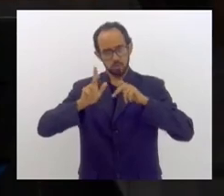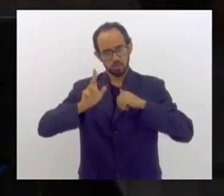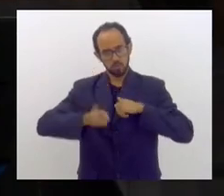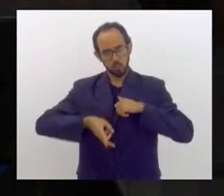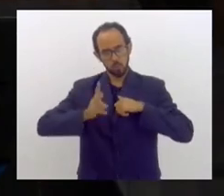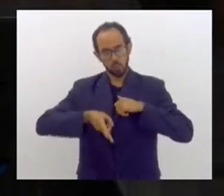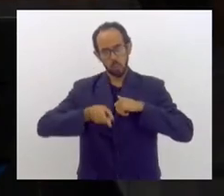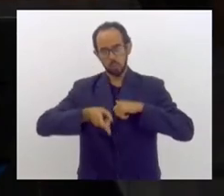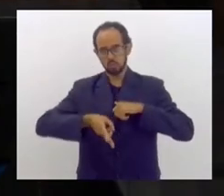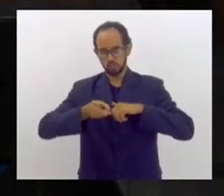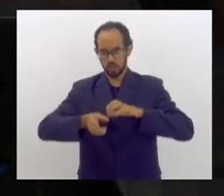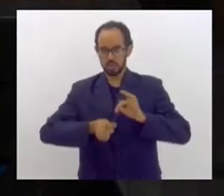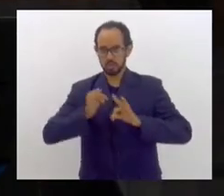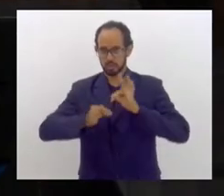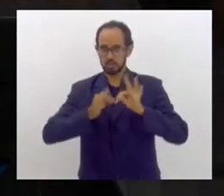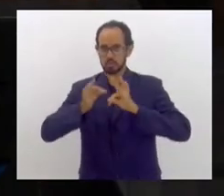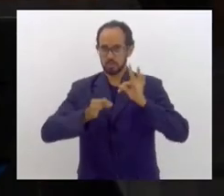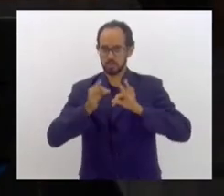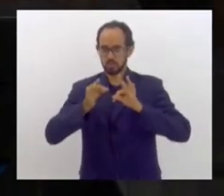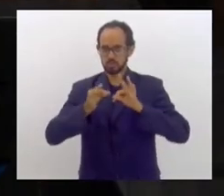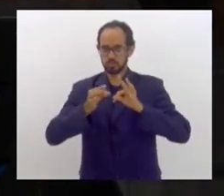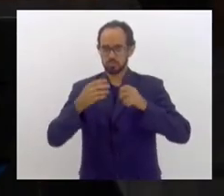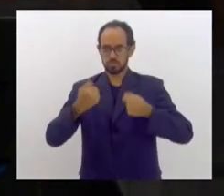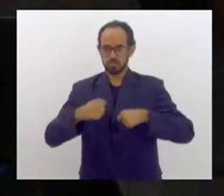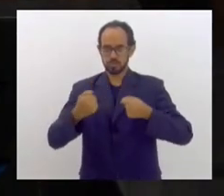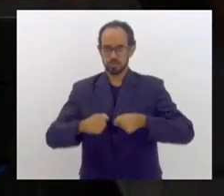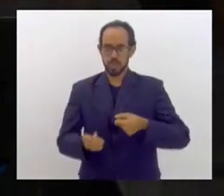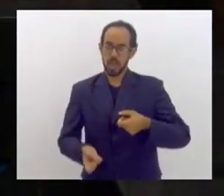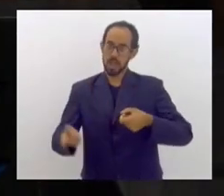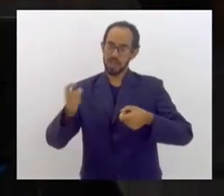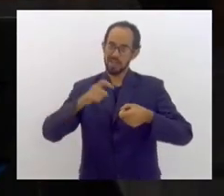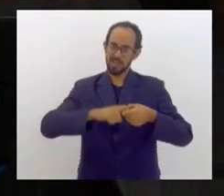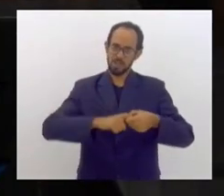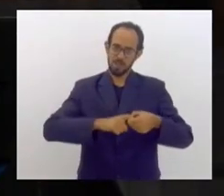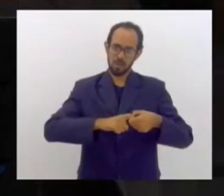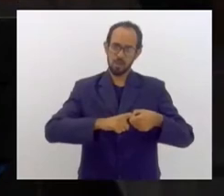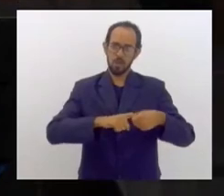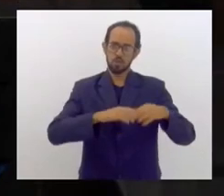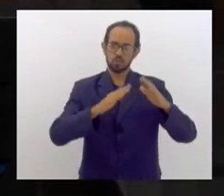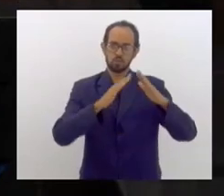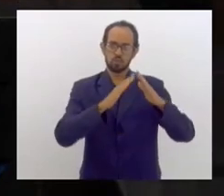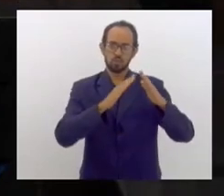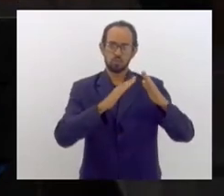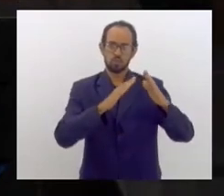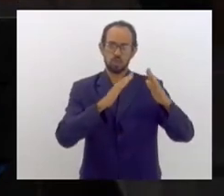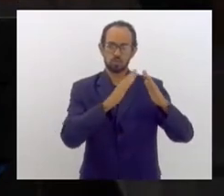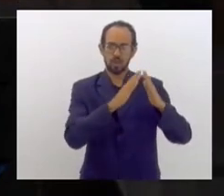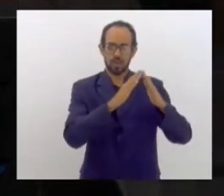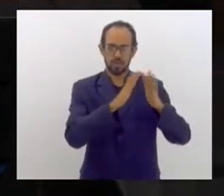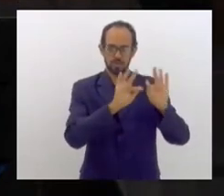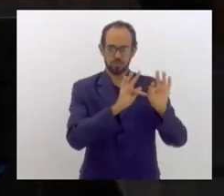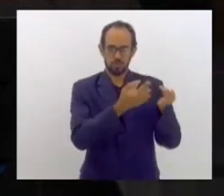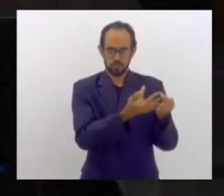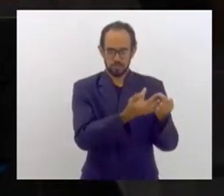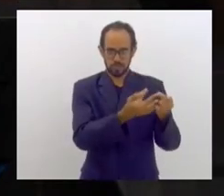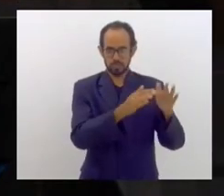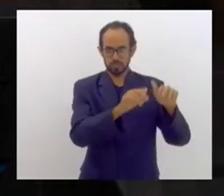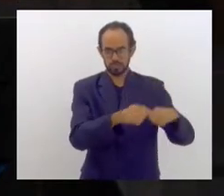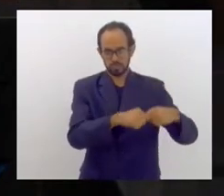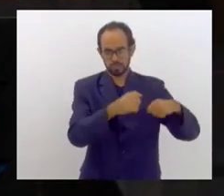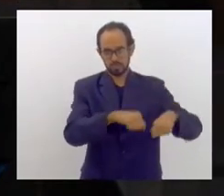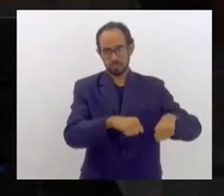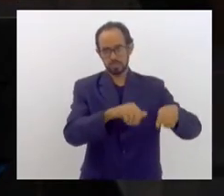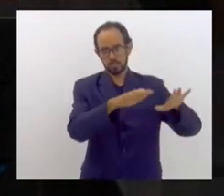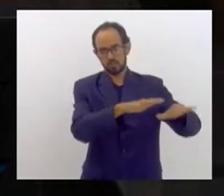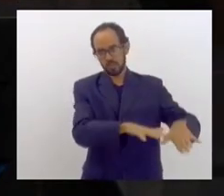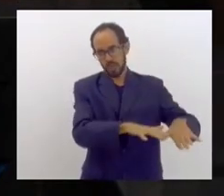em tratamento, deverá retornar ao seu município de residência, onde deverá